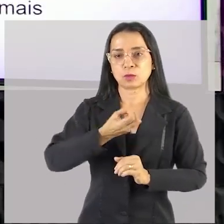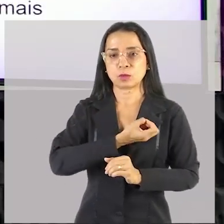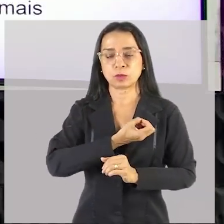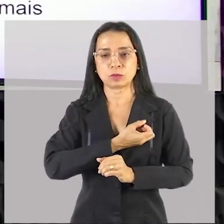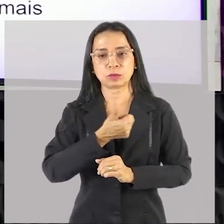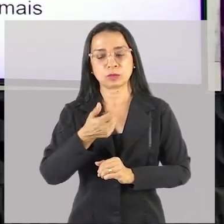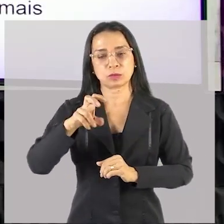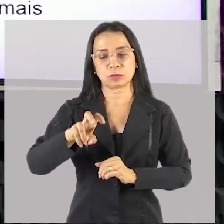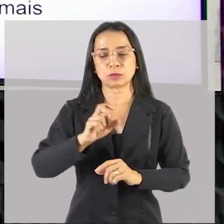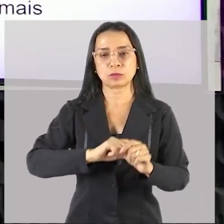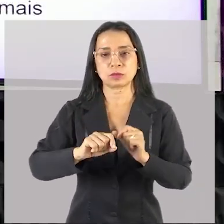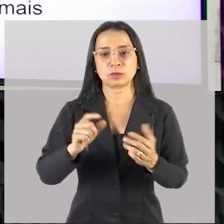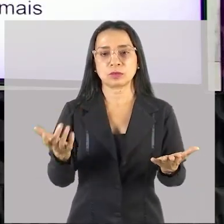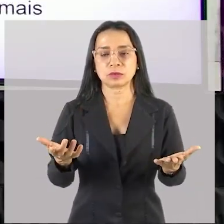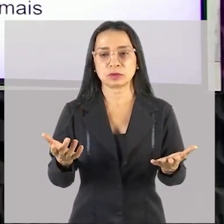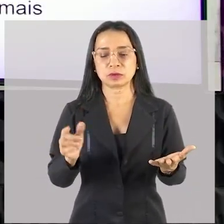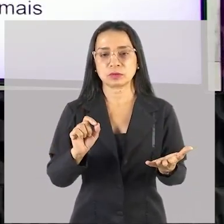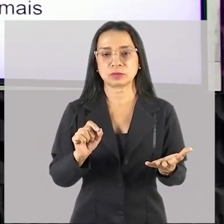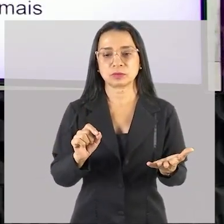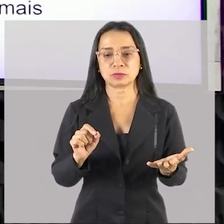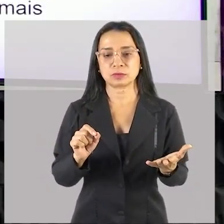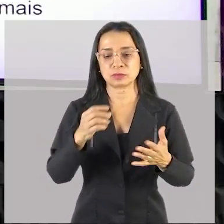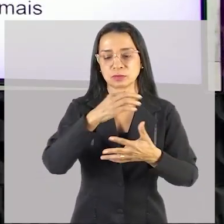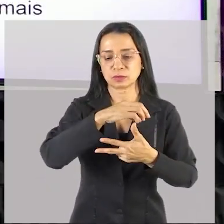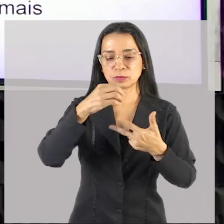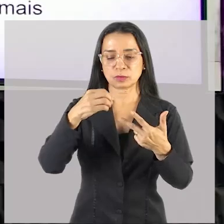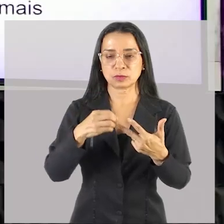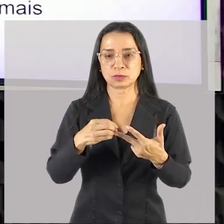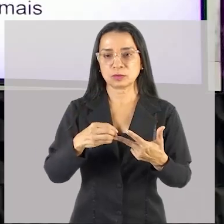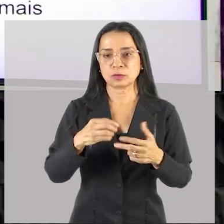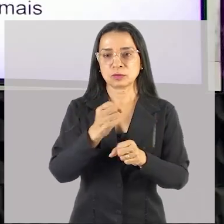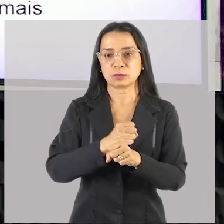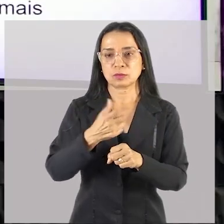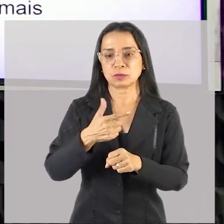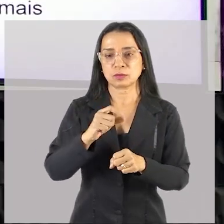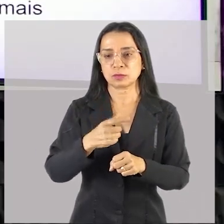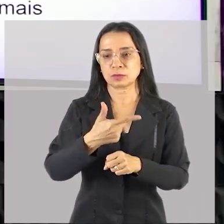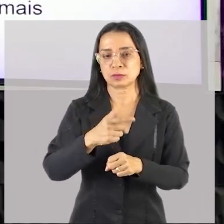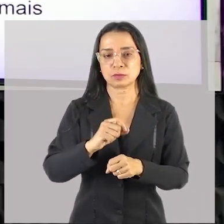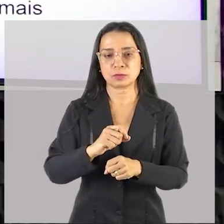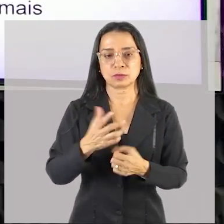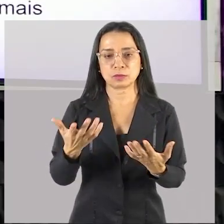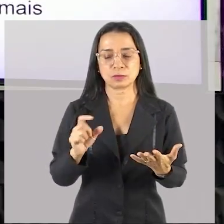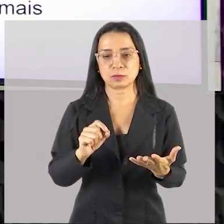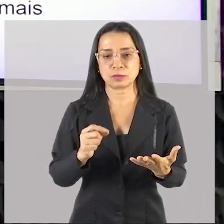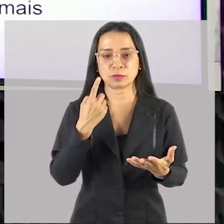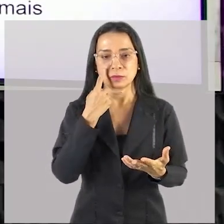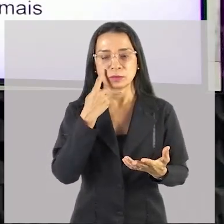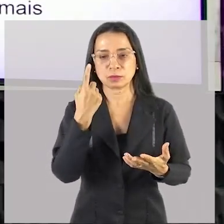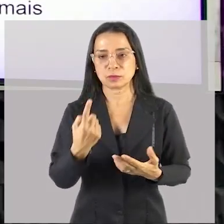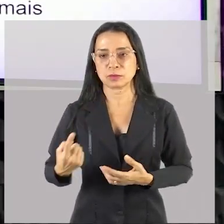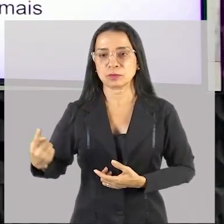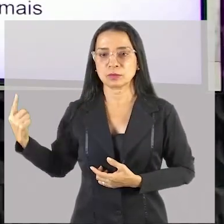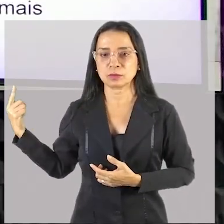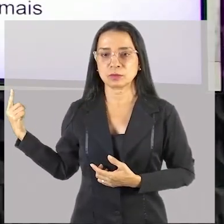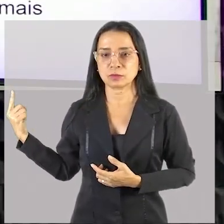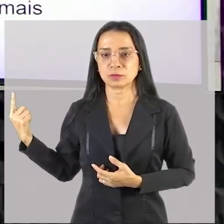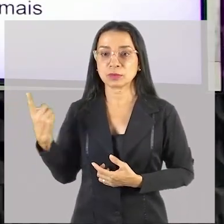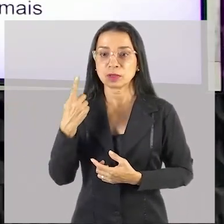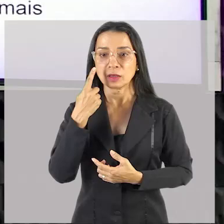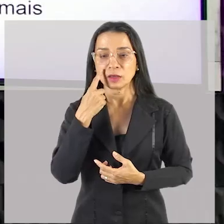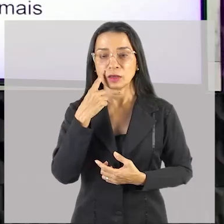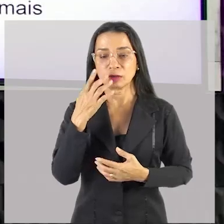existir. Ele vai falar isso enquanto o ser humano, o indivíduo, nós temos uma finalidade,